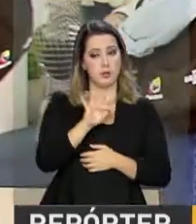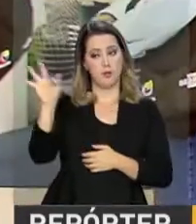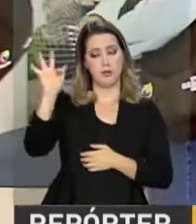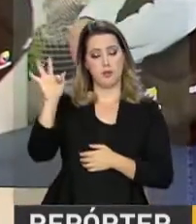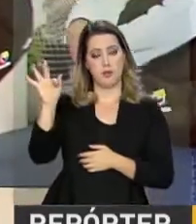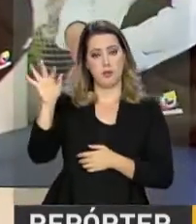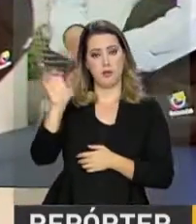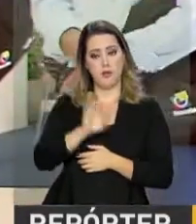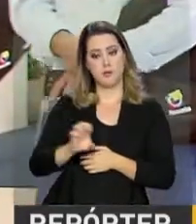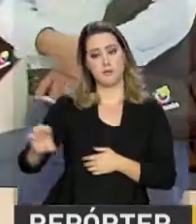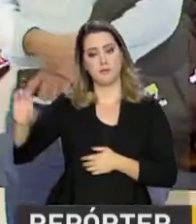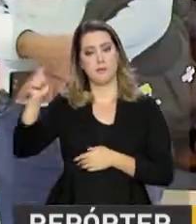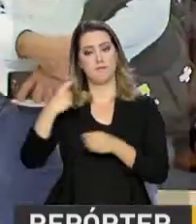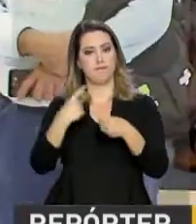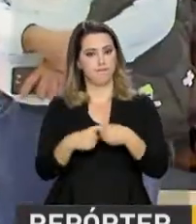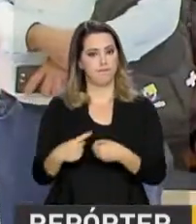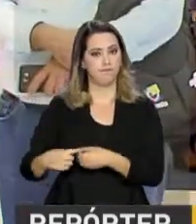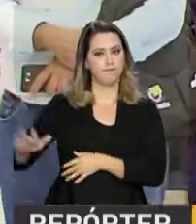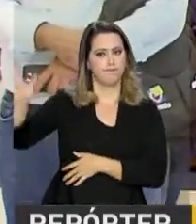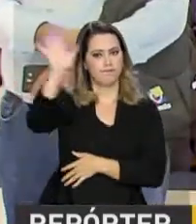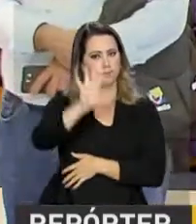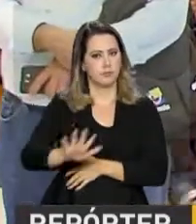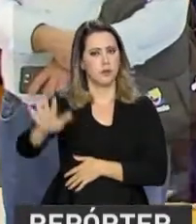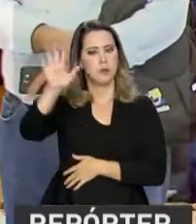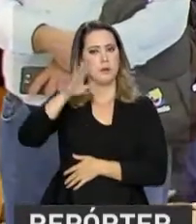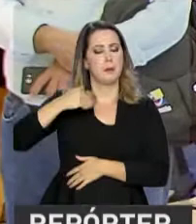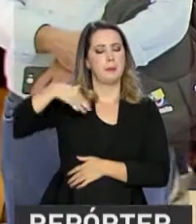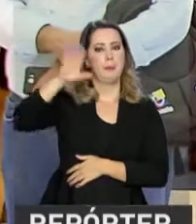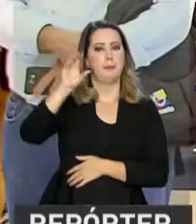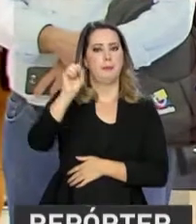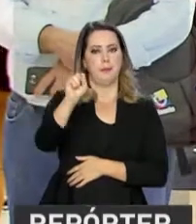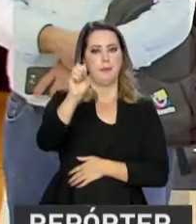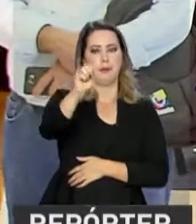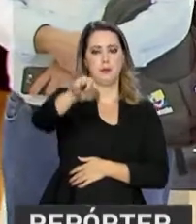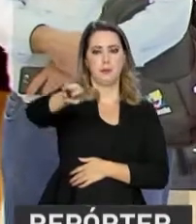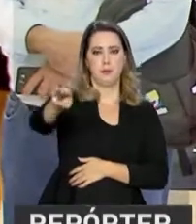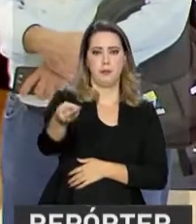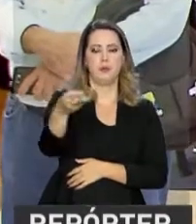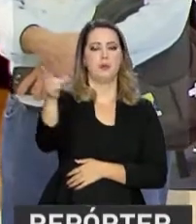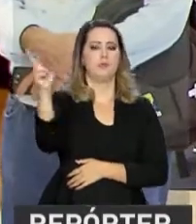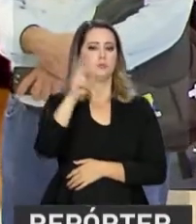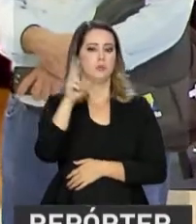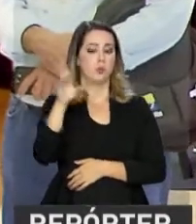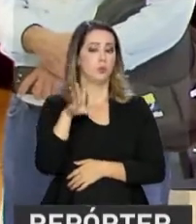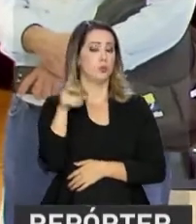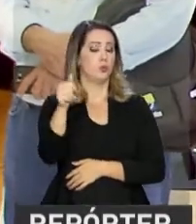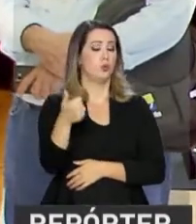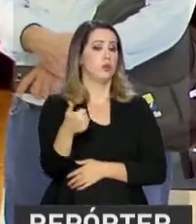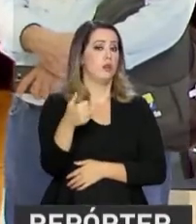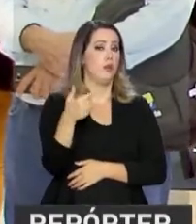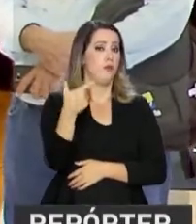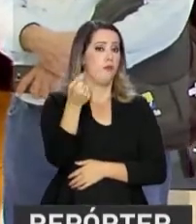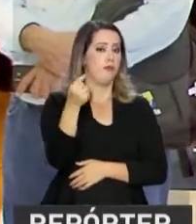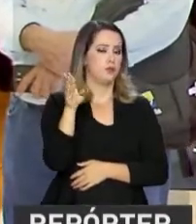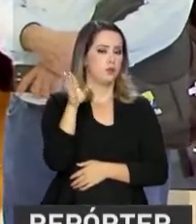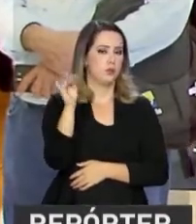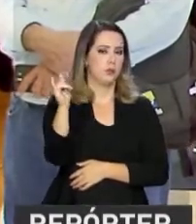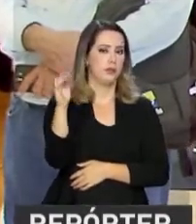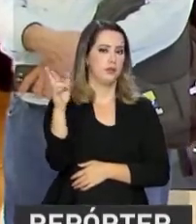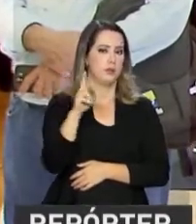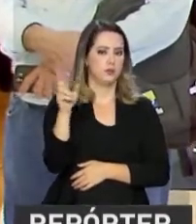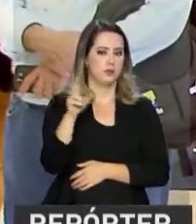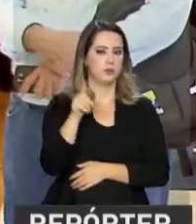estadual e municipal movimentaram mais de 88 bilhões de reais. Desse total, quase 20 bilhões